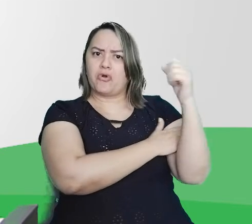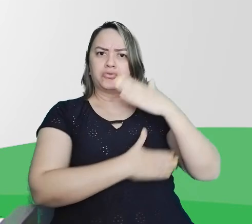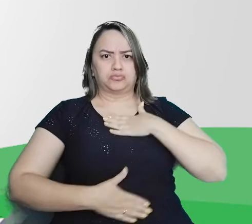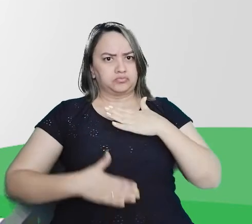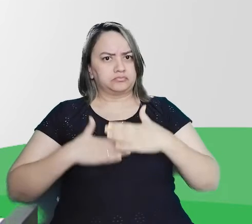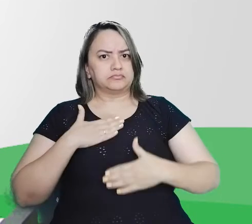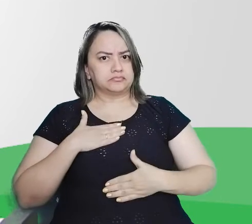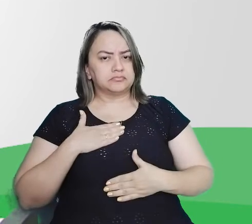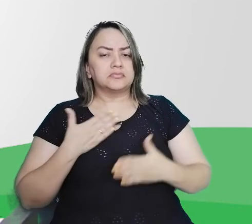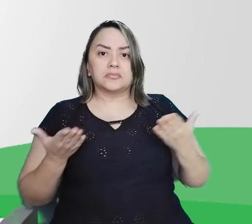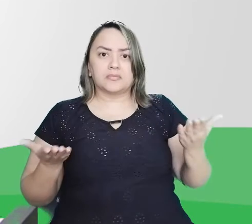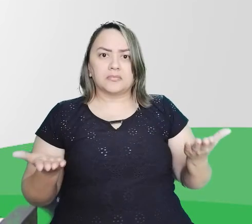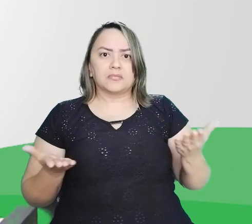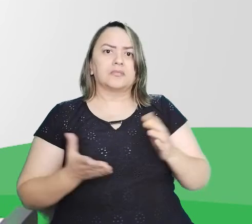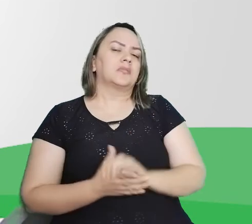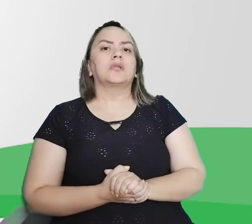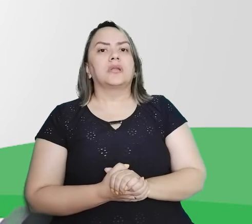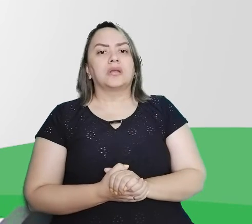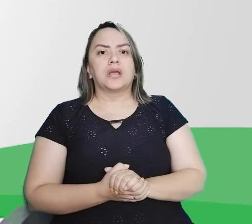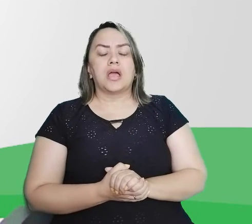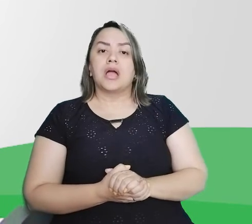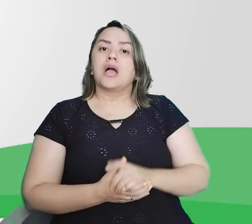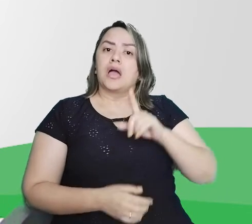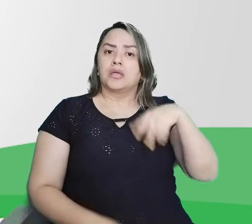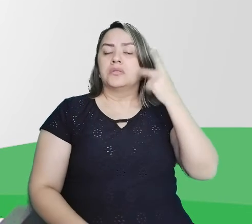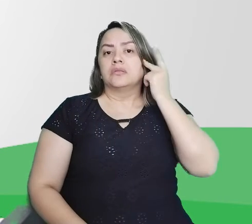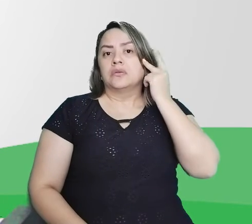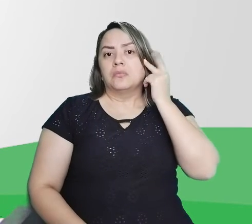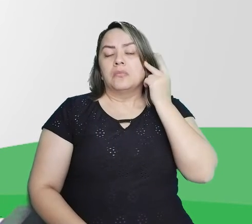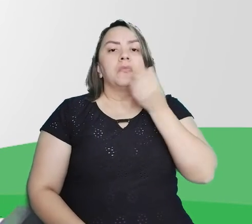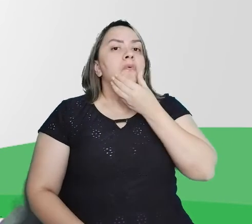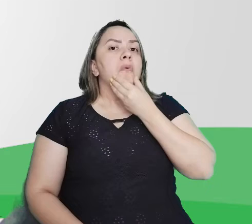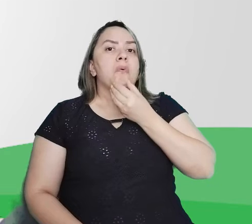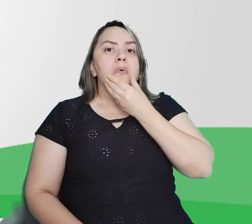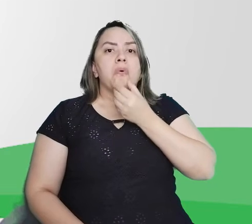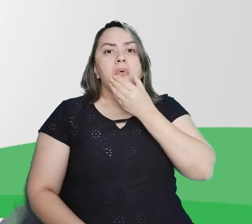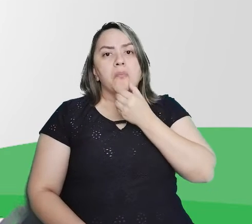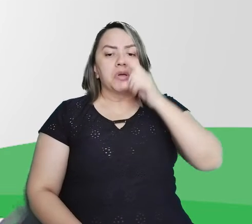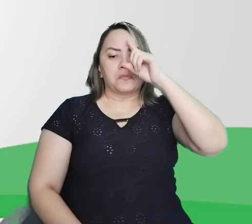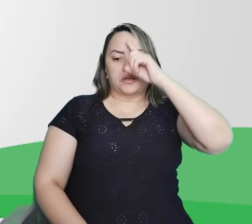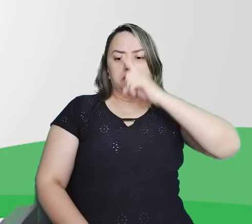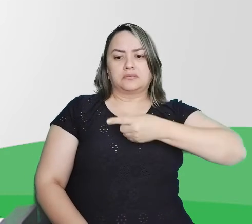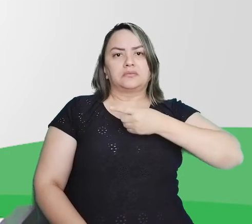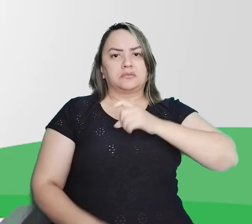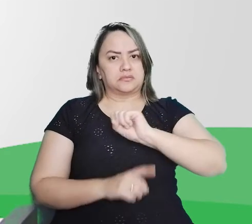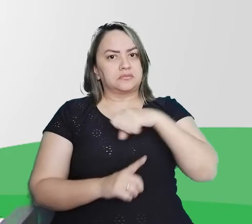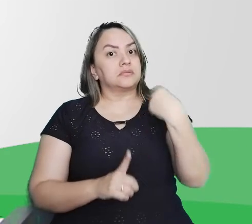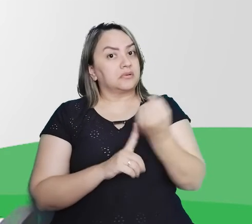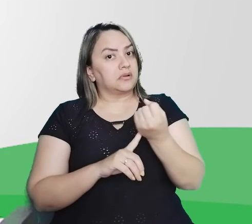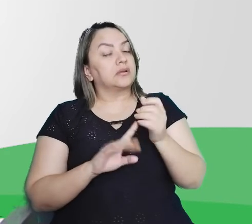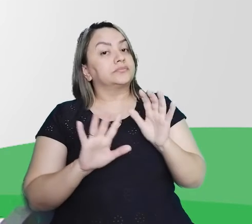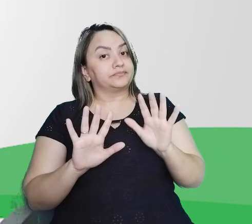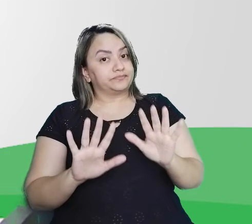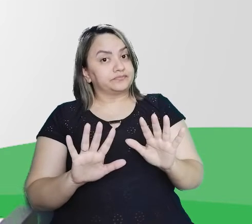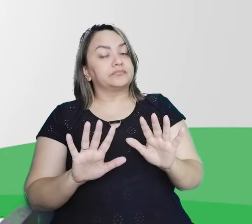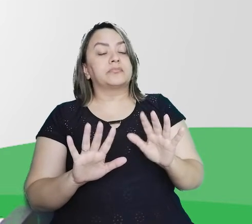na centralidade do poder nas sociedades? Essa pergunta talvez pudesse aparecer, mas vamos pensar juntas e juntos.